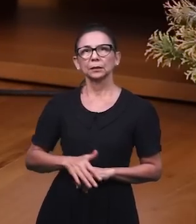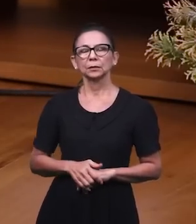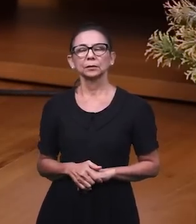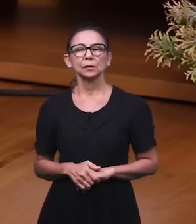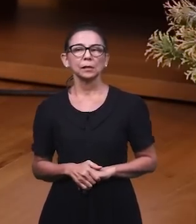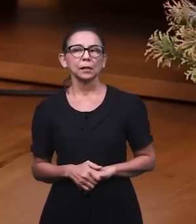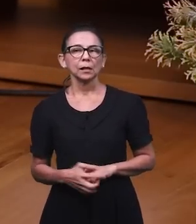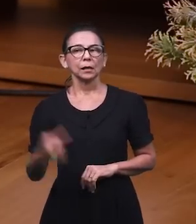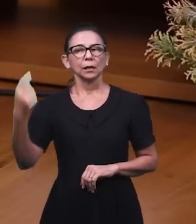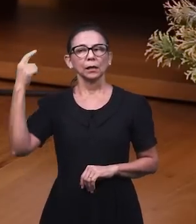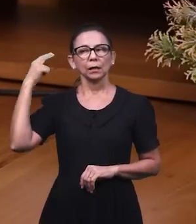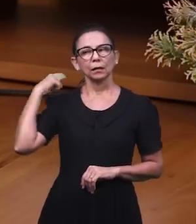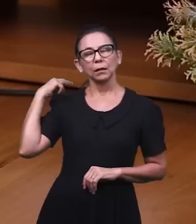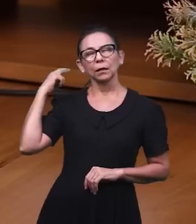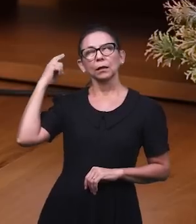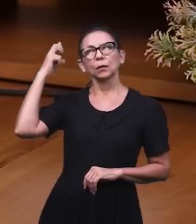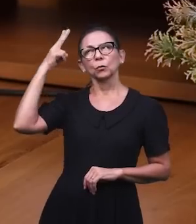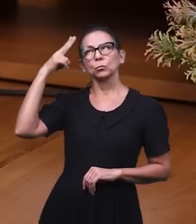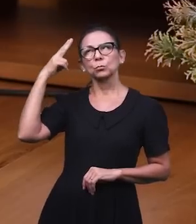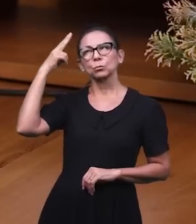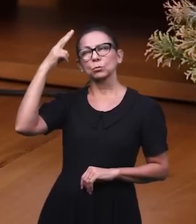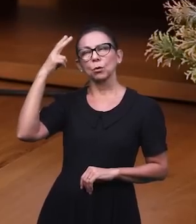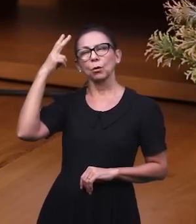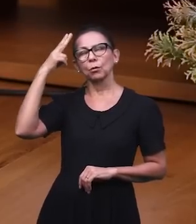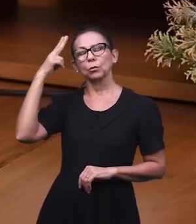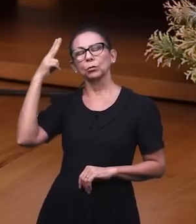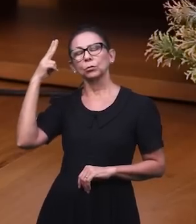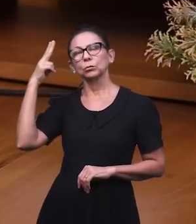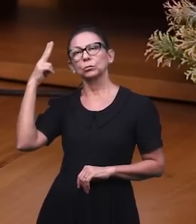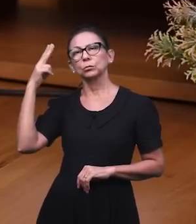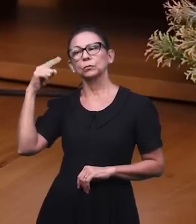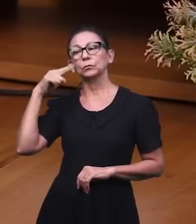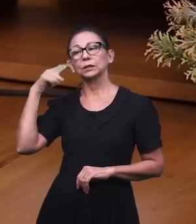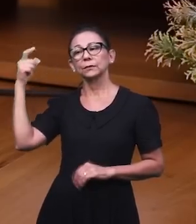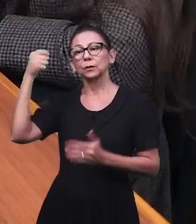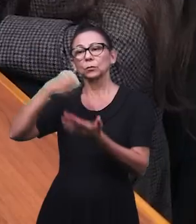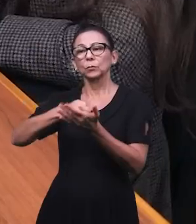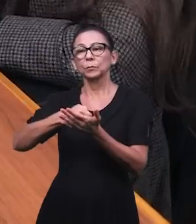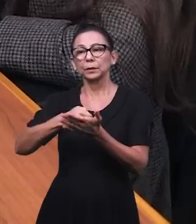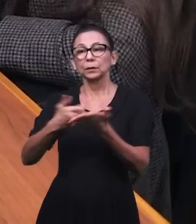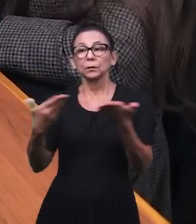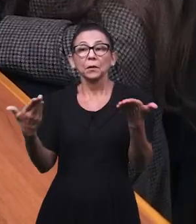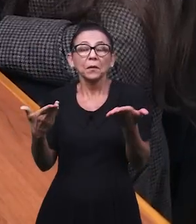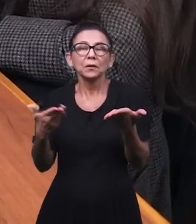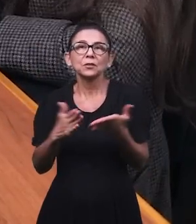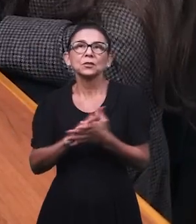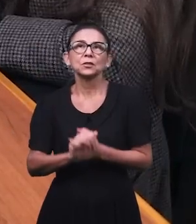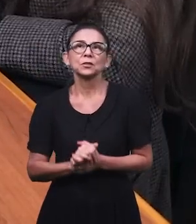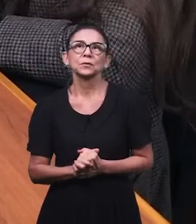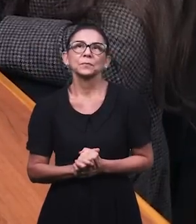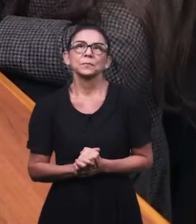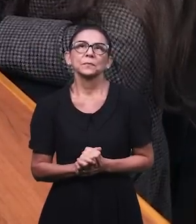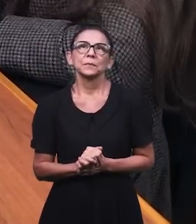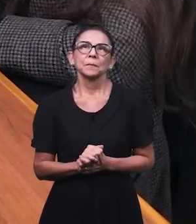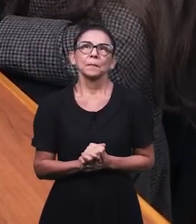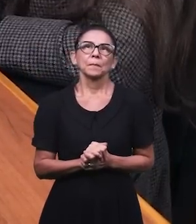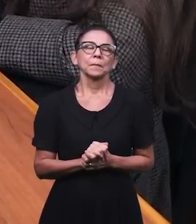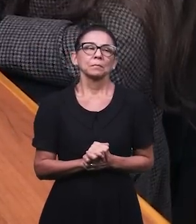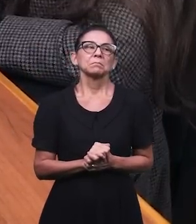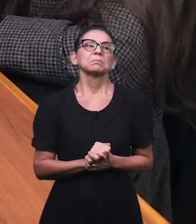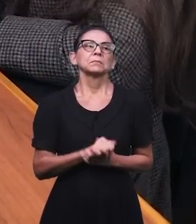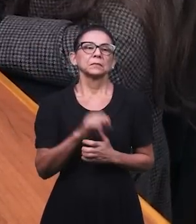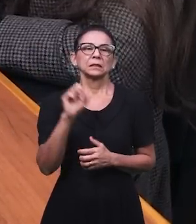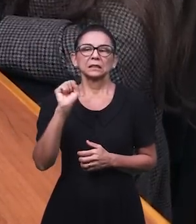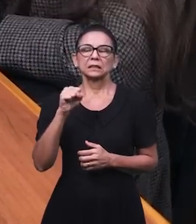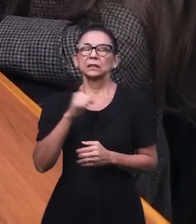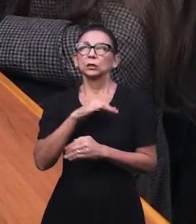você vê alguns dos sonhos que você orou lá ou que você desejou realizado hoje? Todos. Isso que é